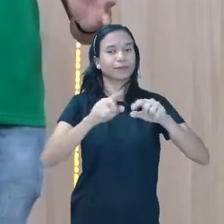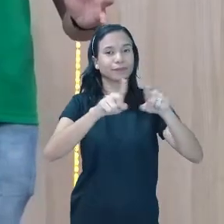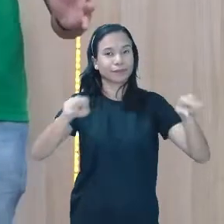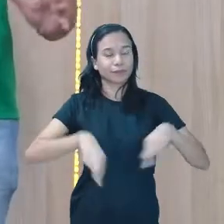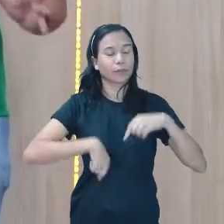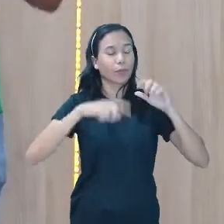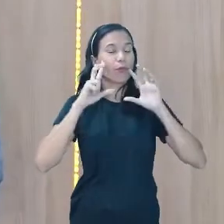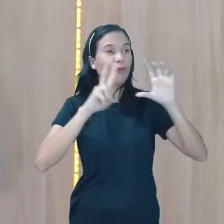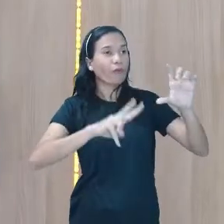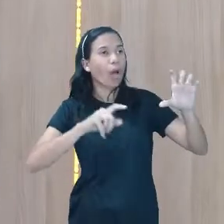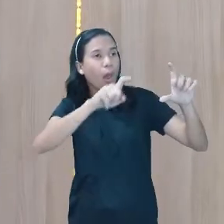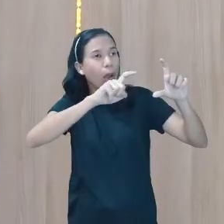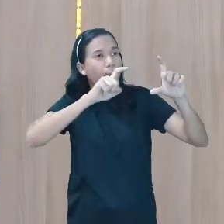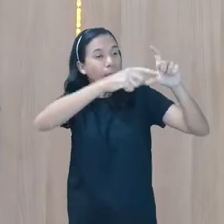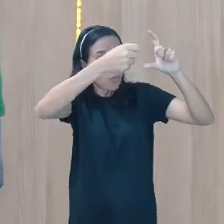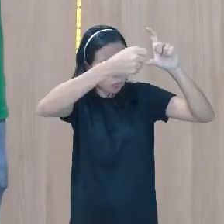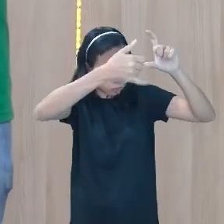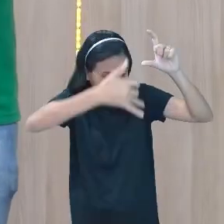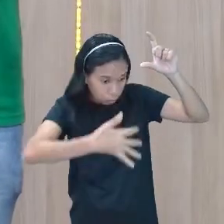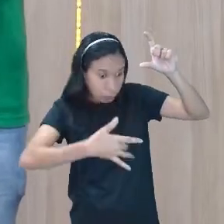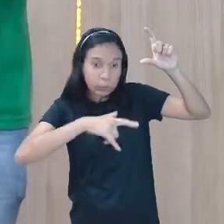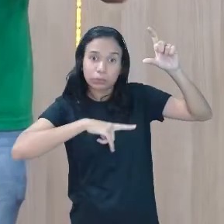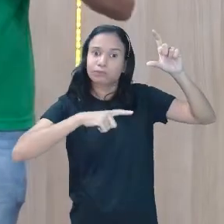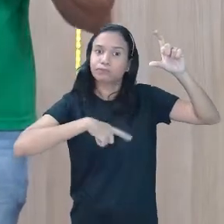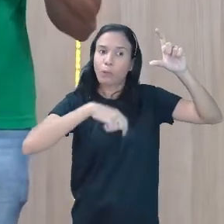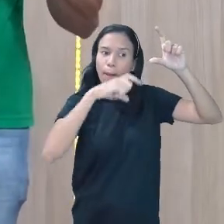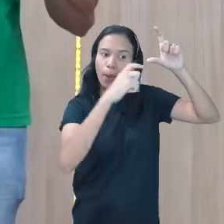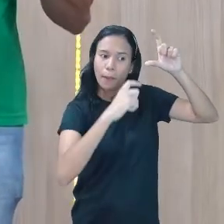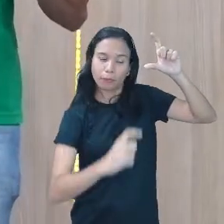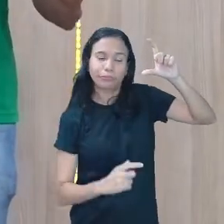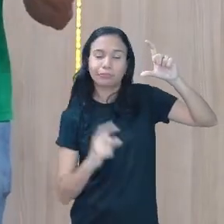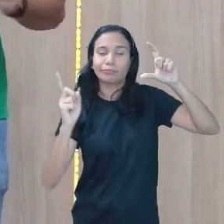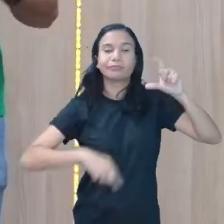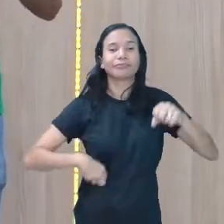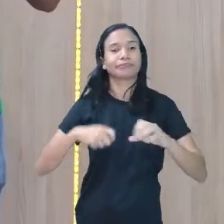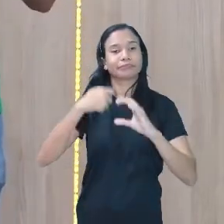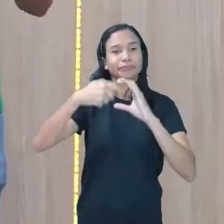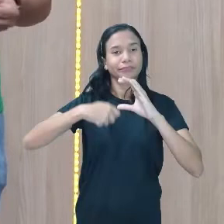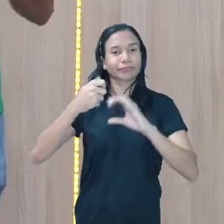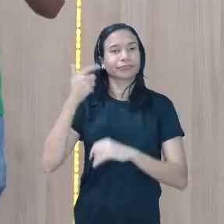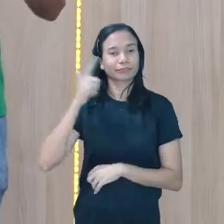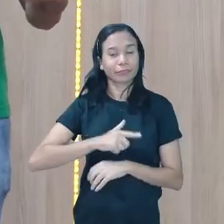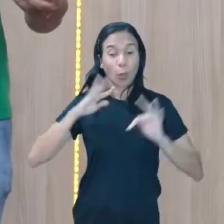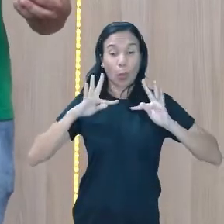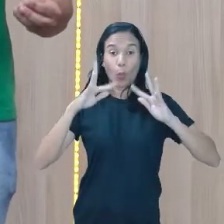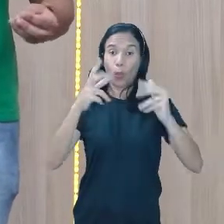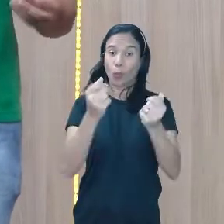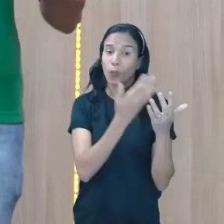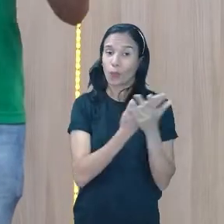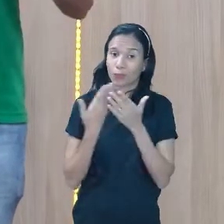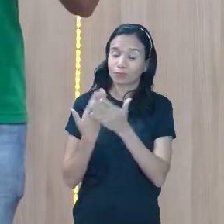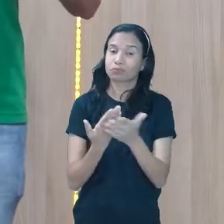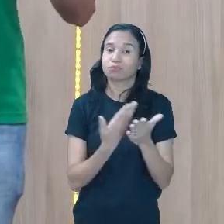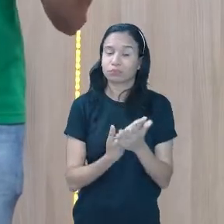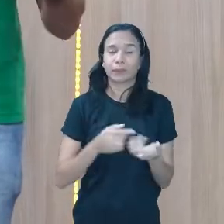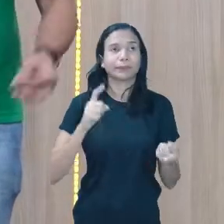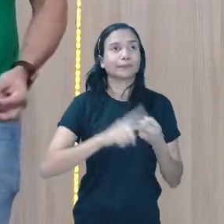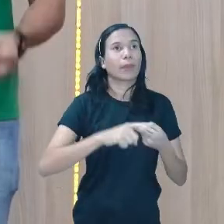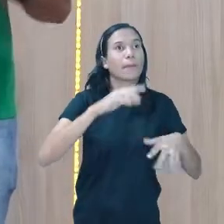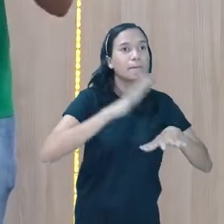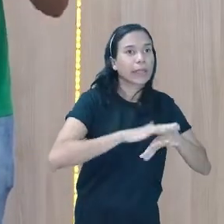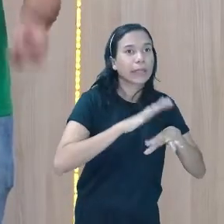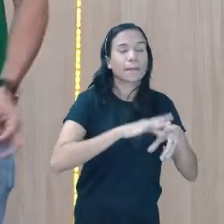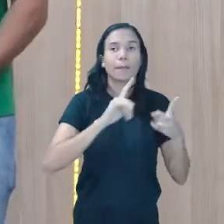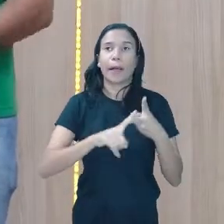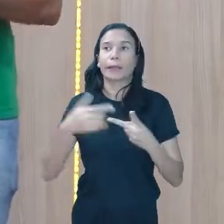as turmas. Então você vai focar lá na sua playlist lá do oitavo ano, tá? Lá vai ter todas as aulas de